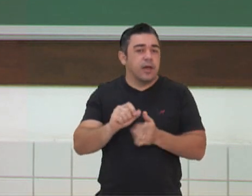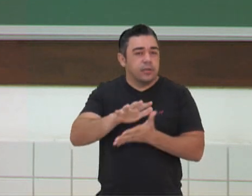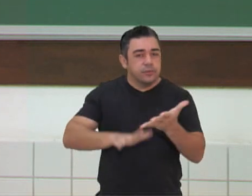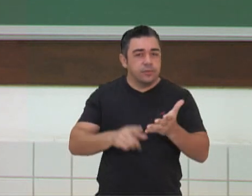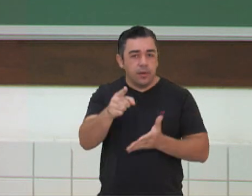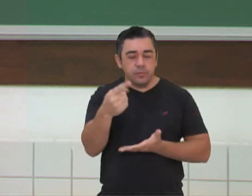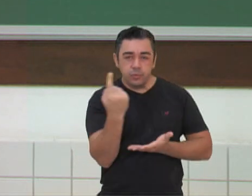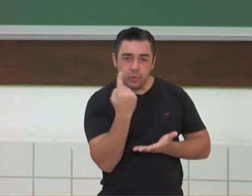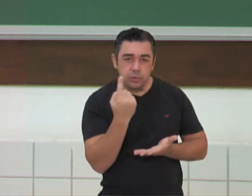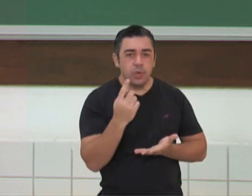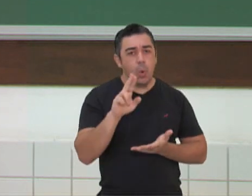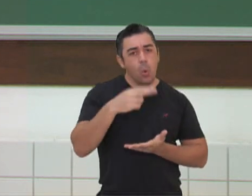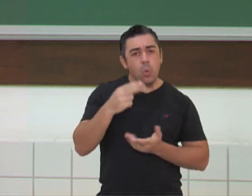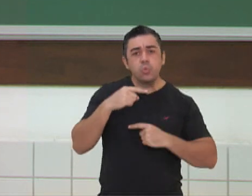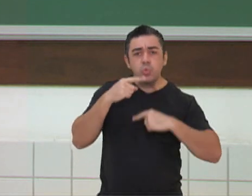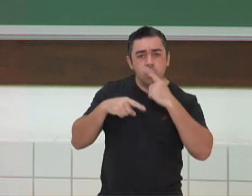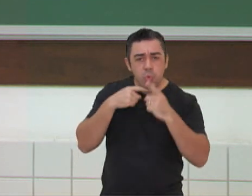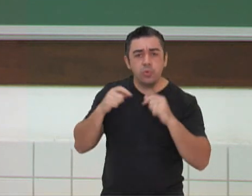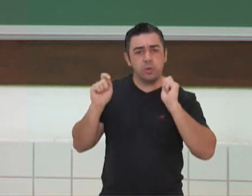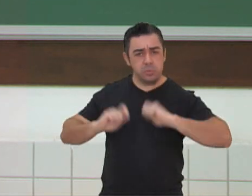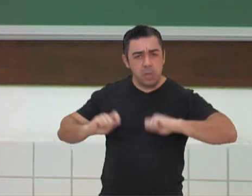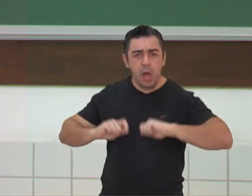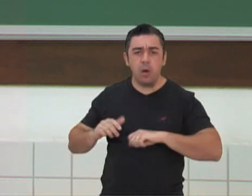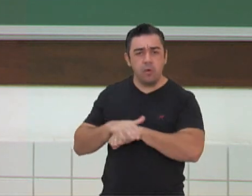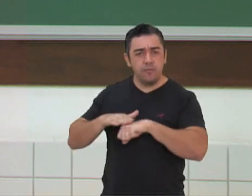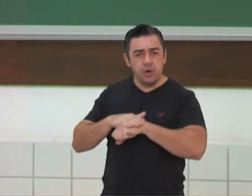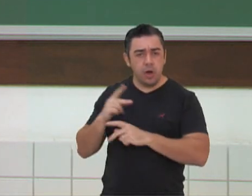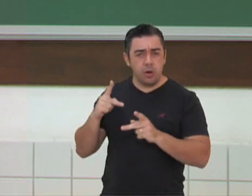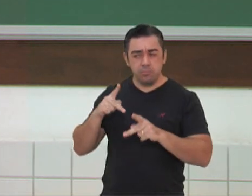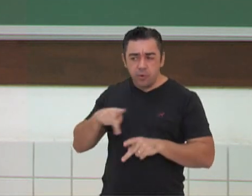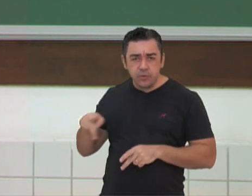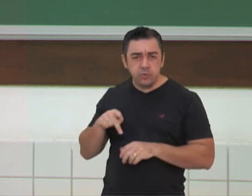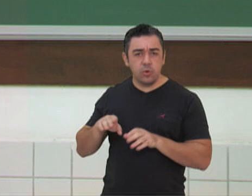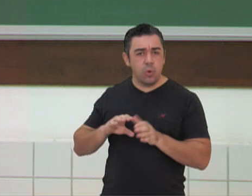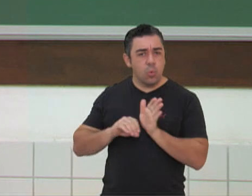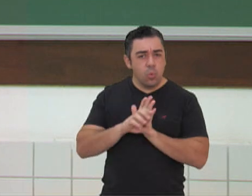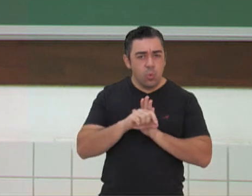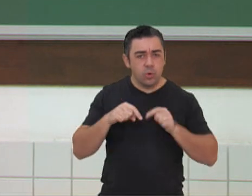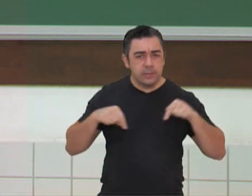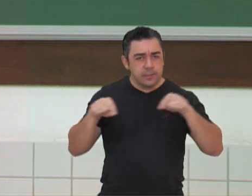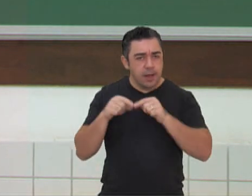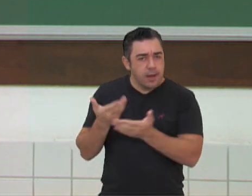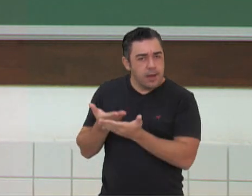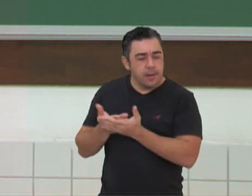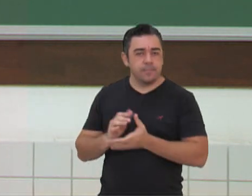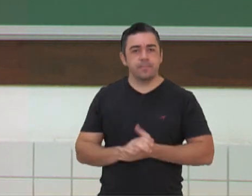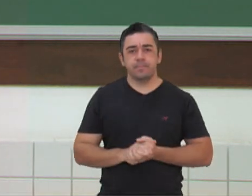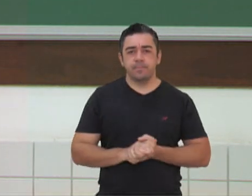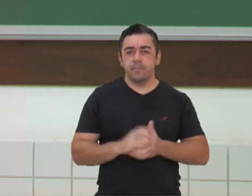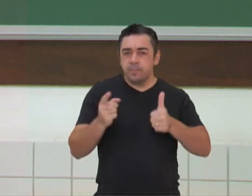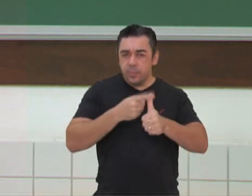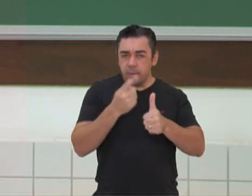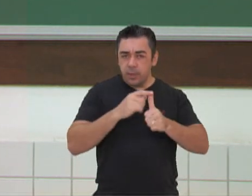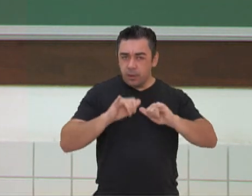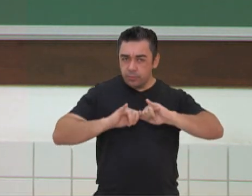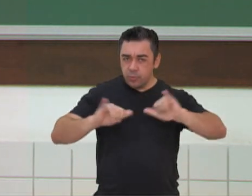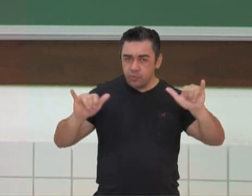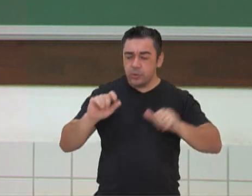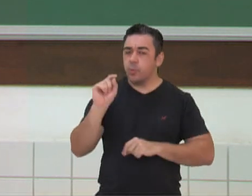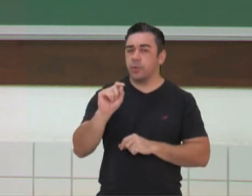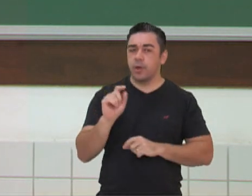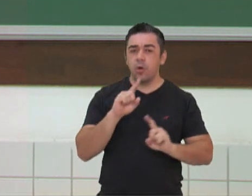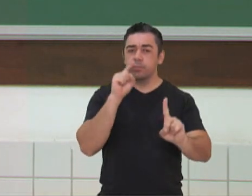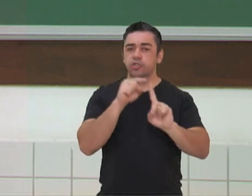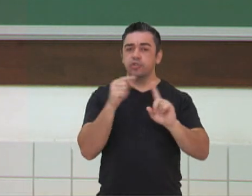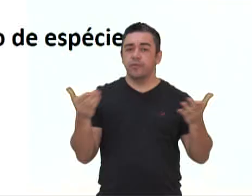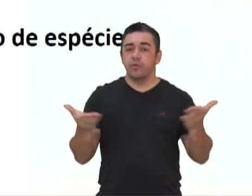se precisam de alguma ajuda, tirar dúvida com o professor ainda, tá? Então vamos lá. Primeiro, uma notícia aqui da revisão trimestral, tá? Os